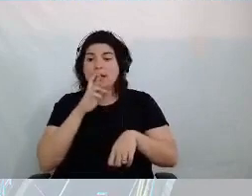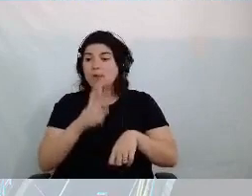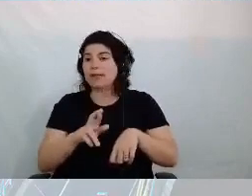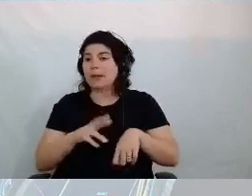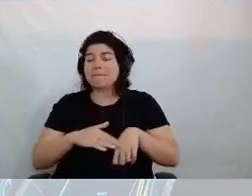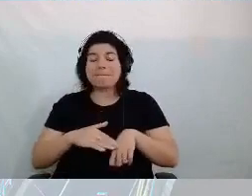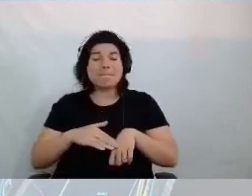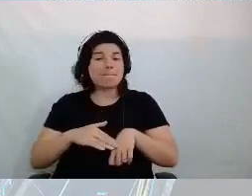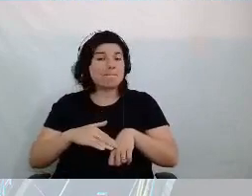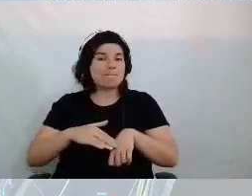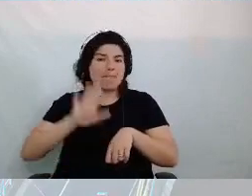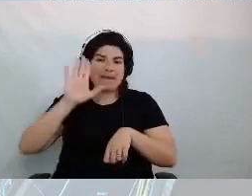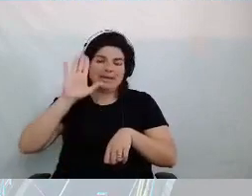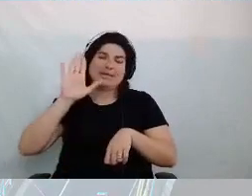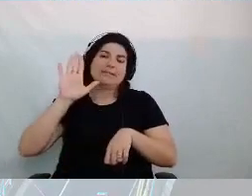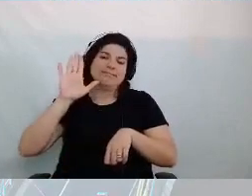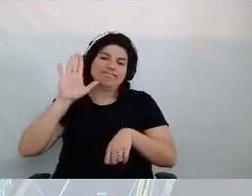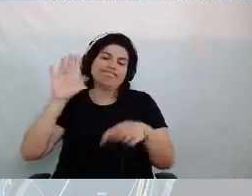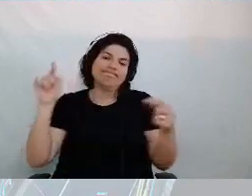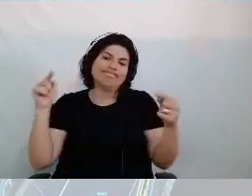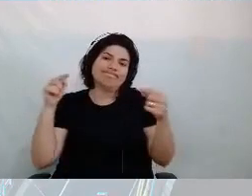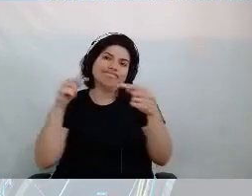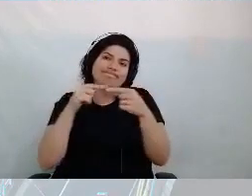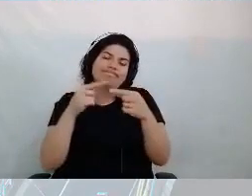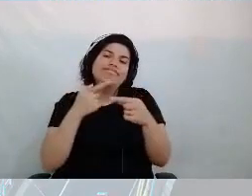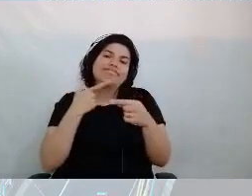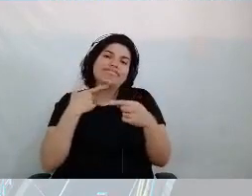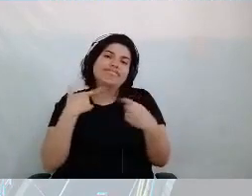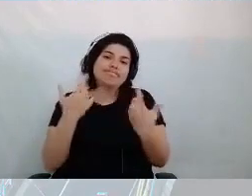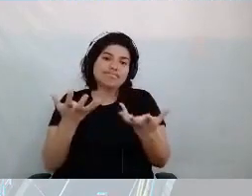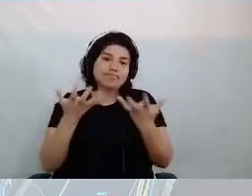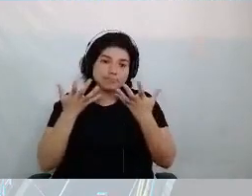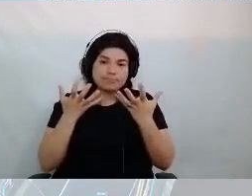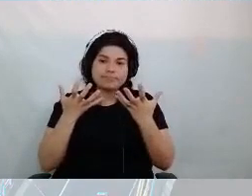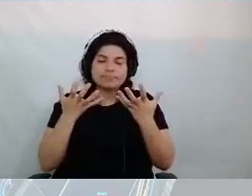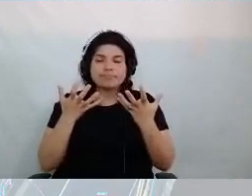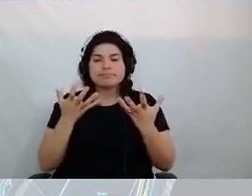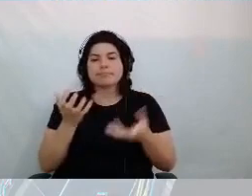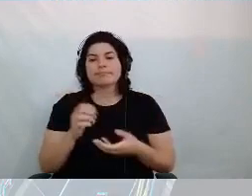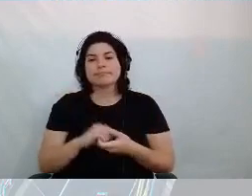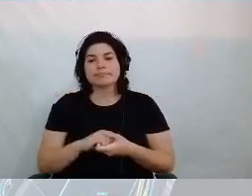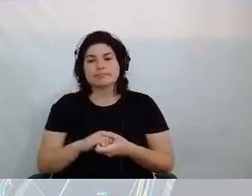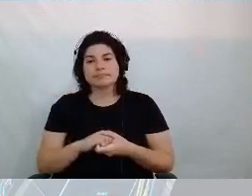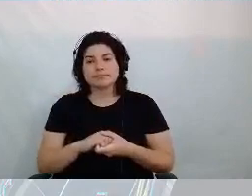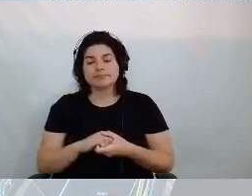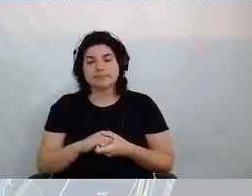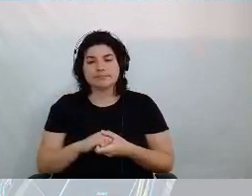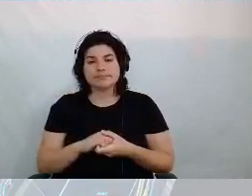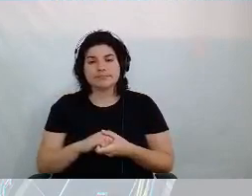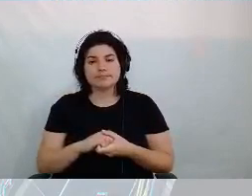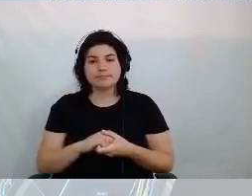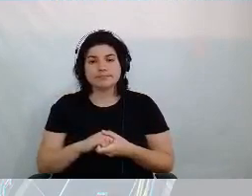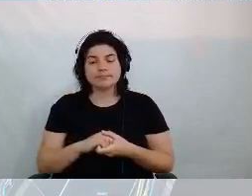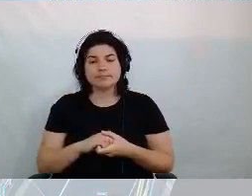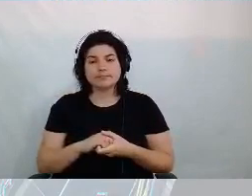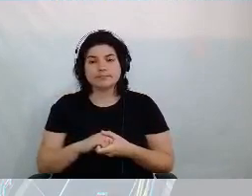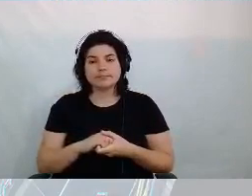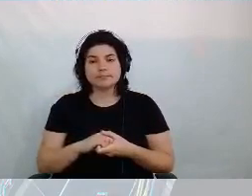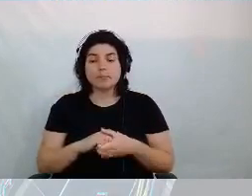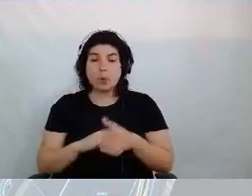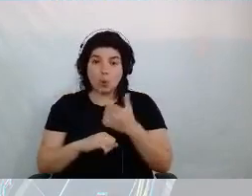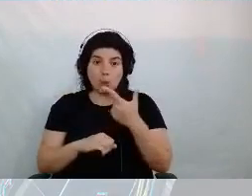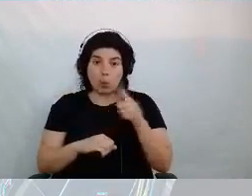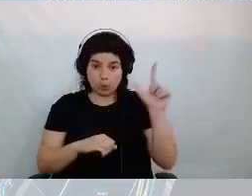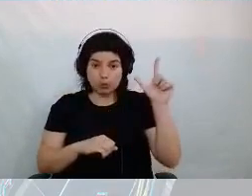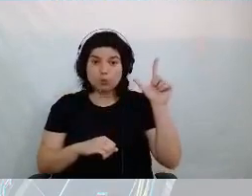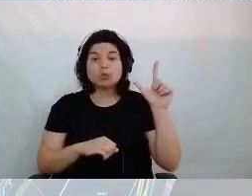para mim, é aceitável, é desejável, do ponto de vista ali do contexto da aplicação que eu estou trabalhando. Outro